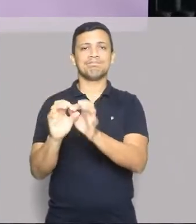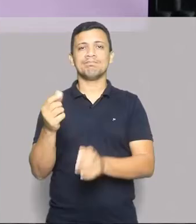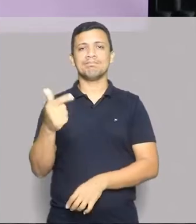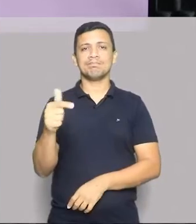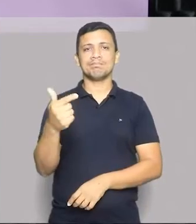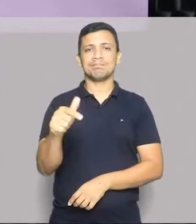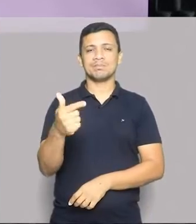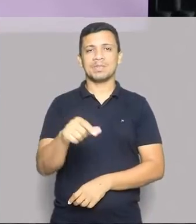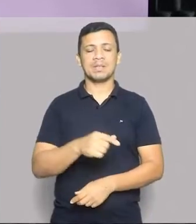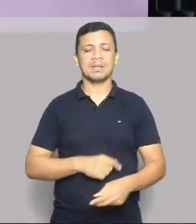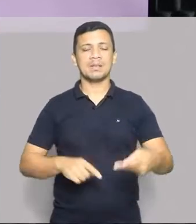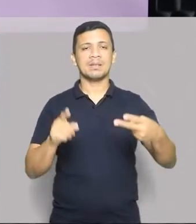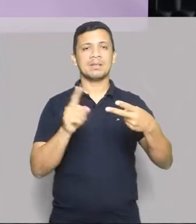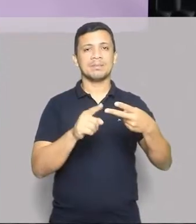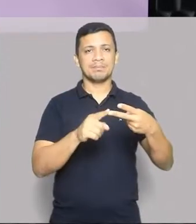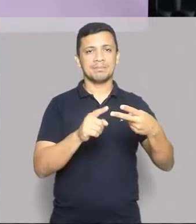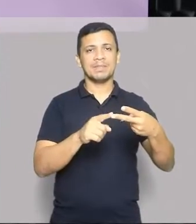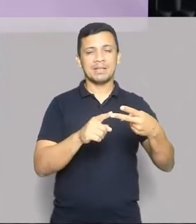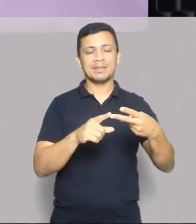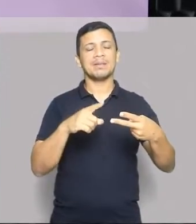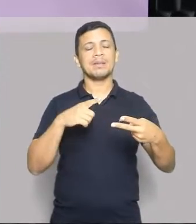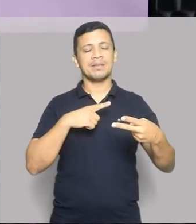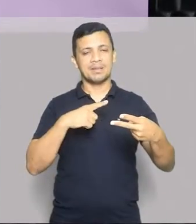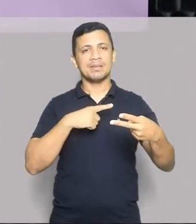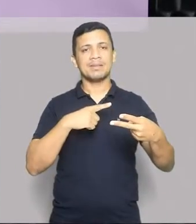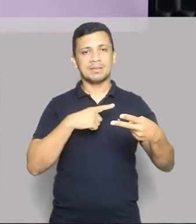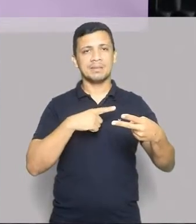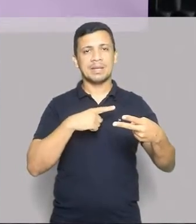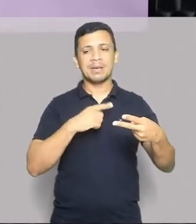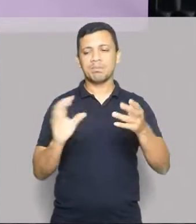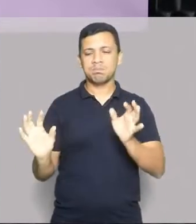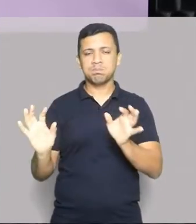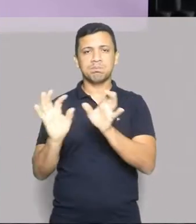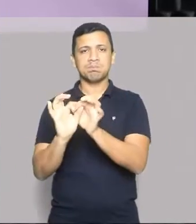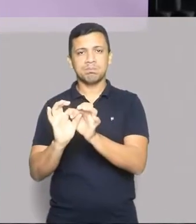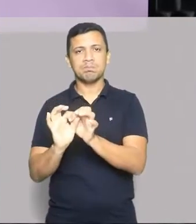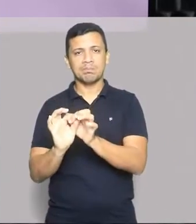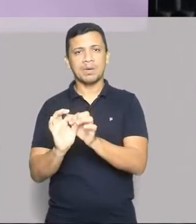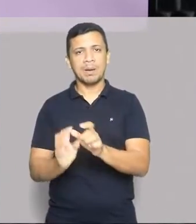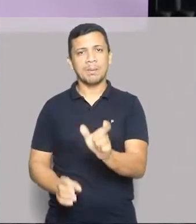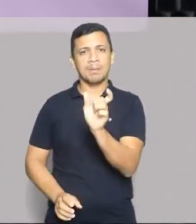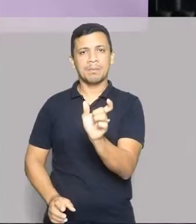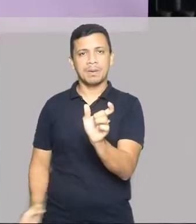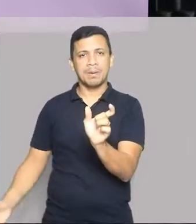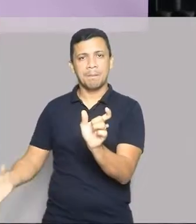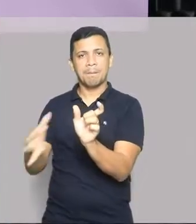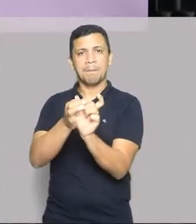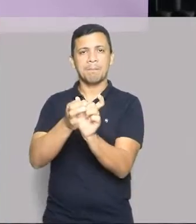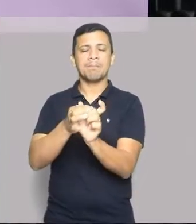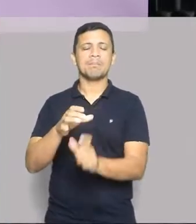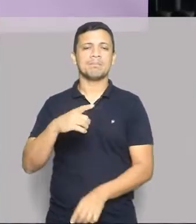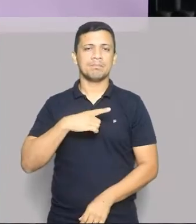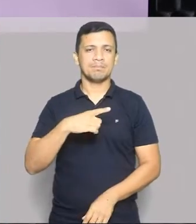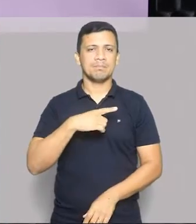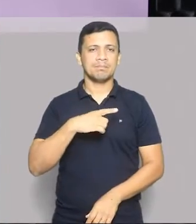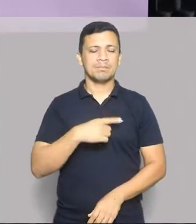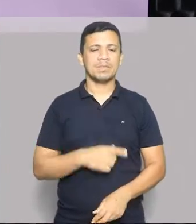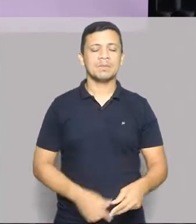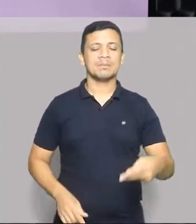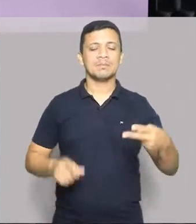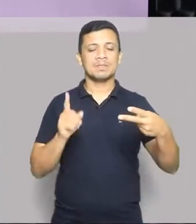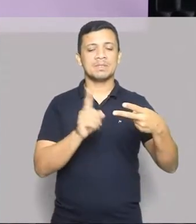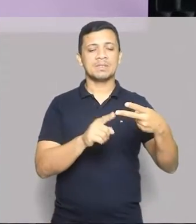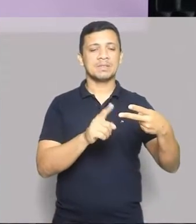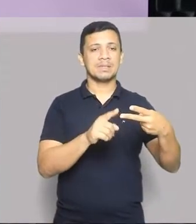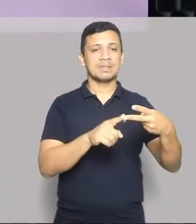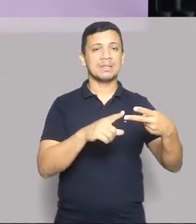Assindéticas. As orações sindéticas, sim, elas vêm introduzidas pelo conectivo. As orações coordenadas sindéticas se dividem